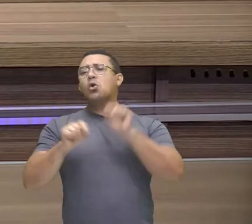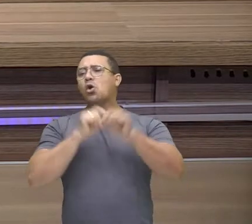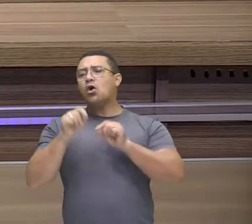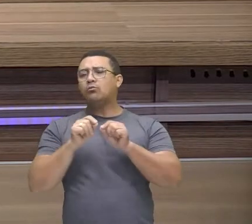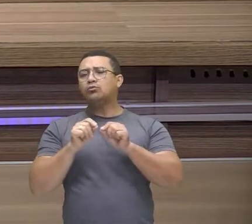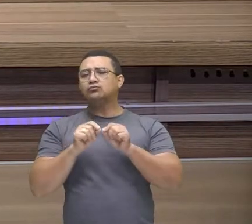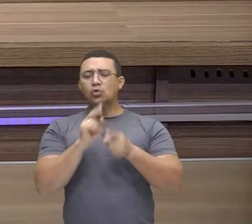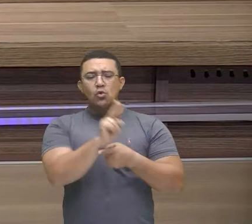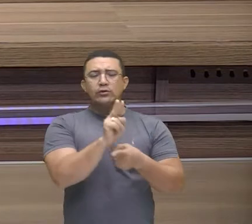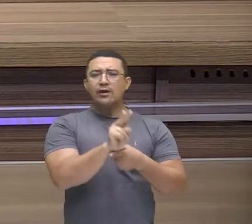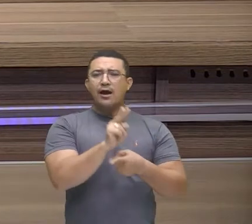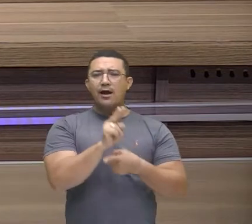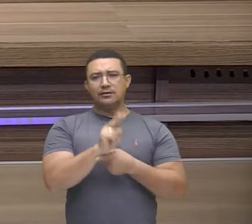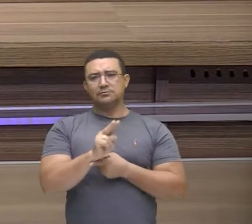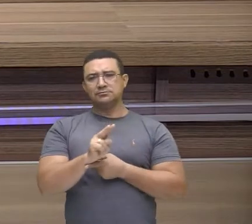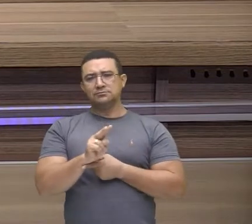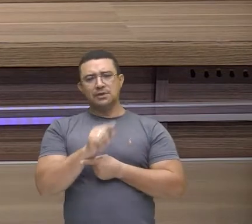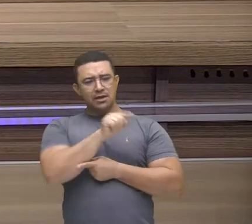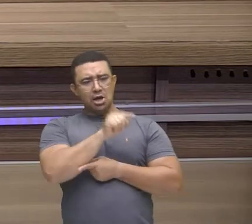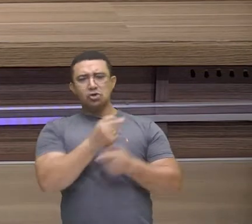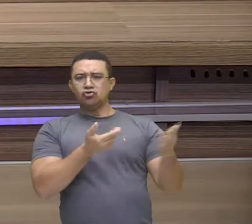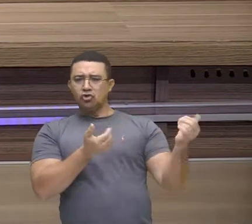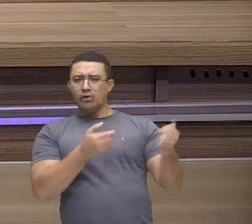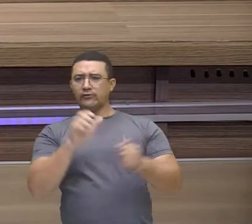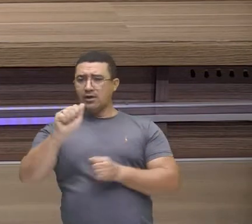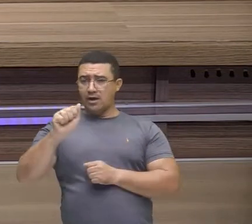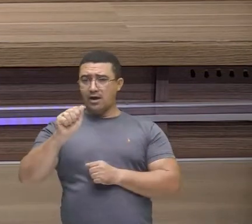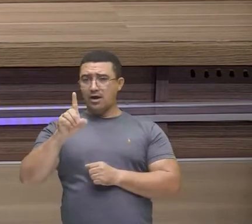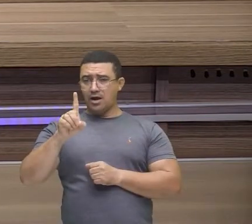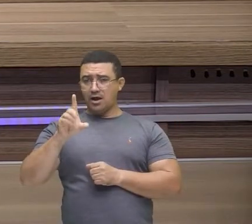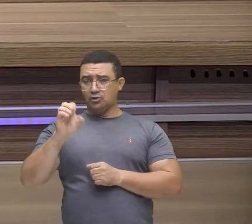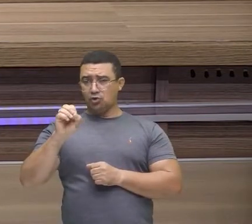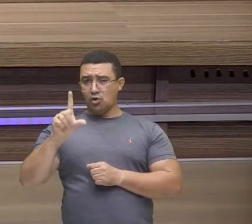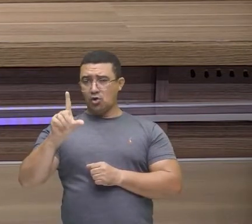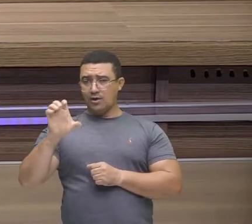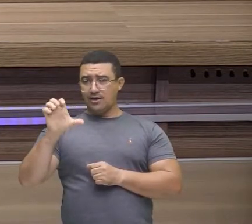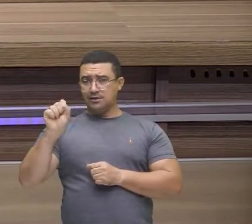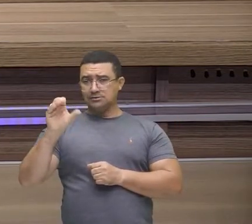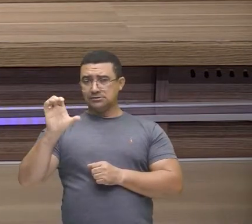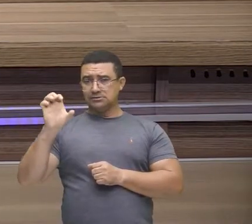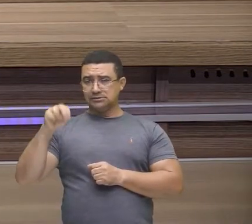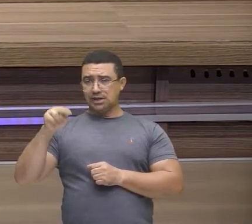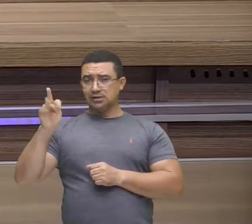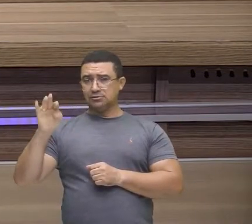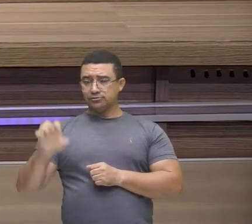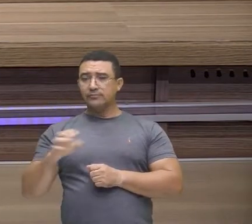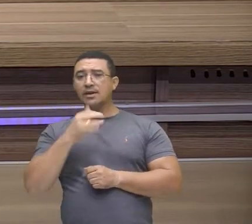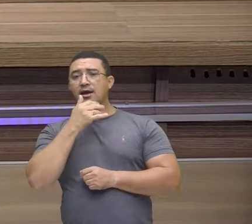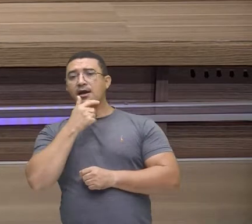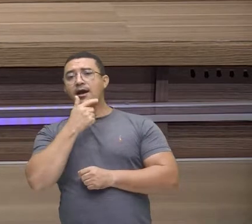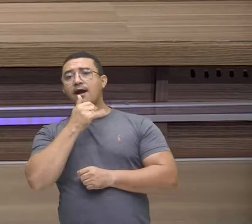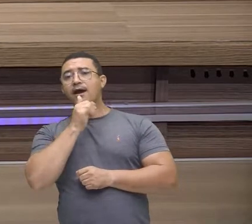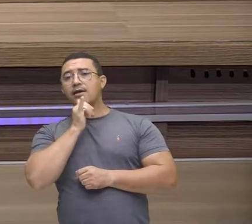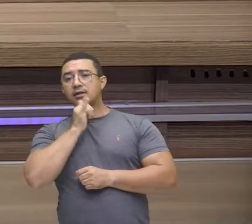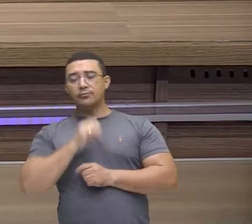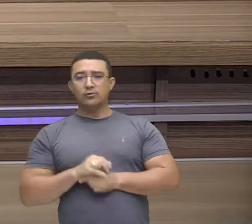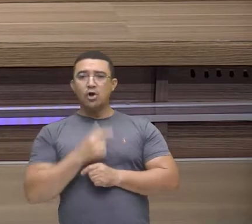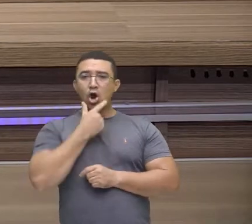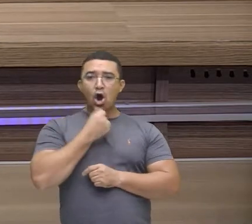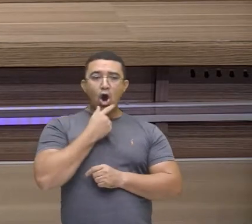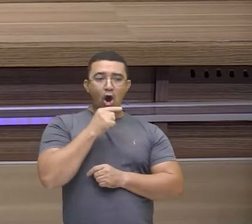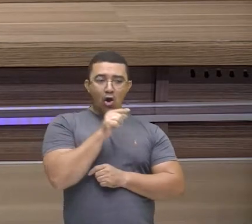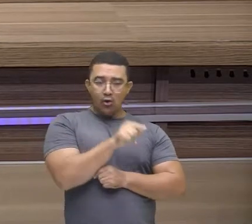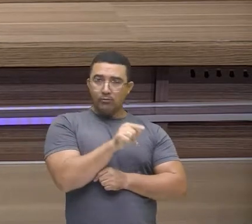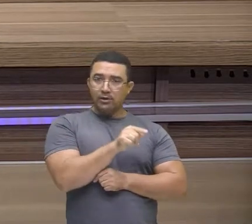né? Como a gente vai passar informações. Por exemplo, o menino, ele tem um desenvolvimento que,